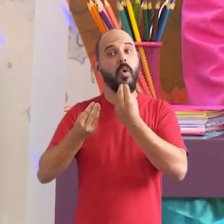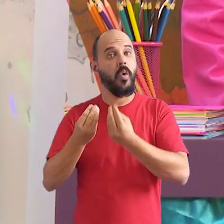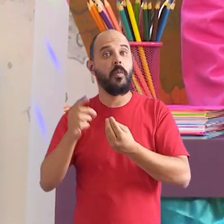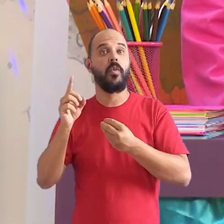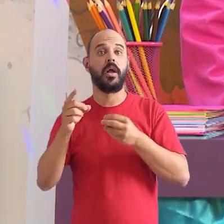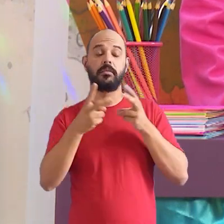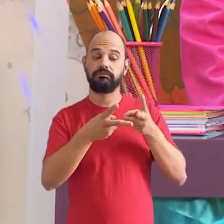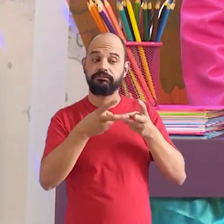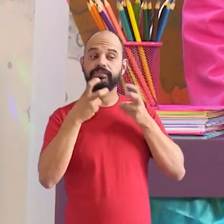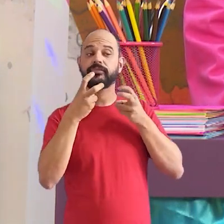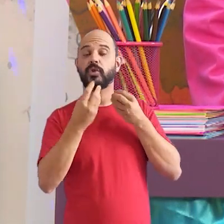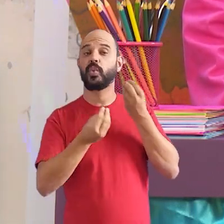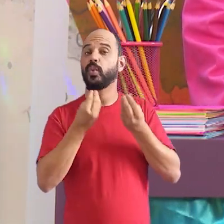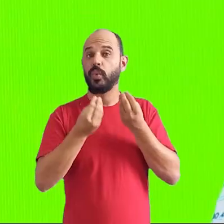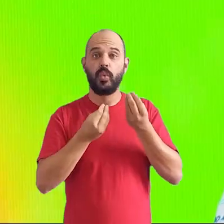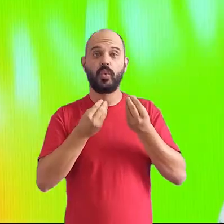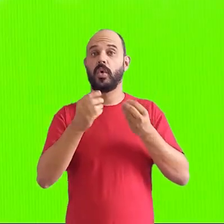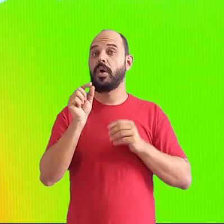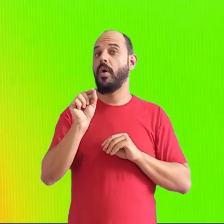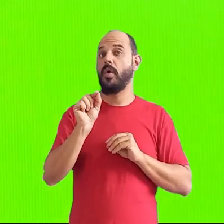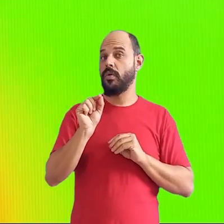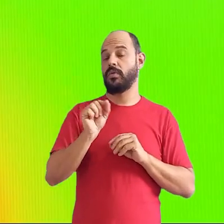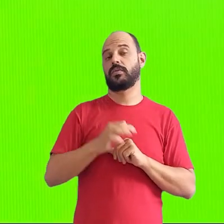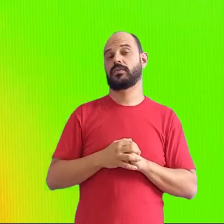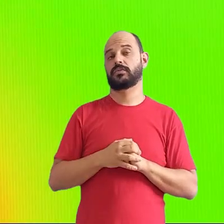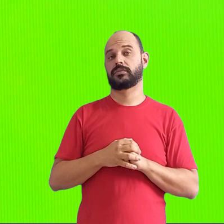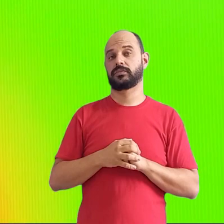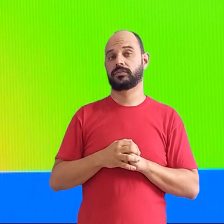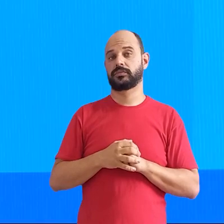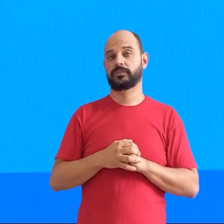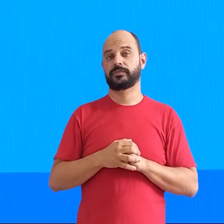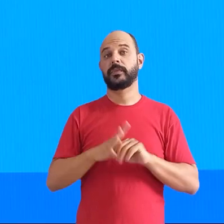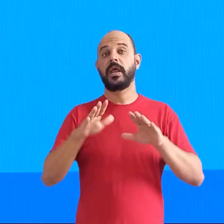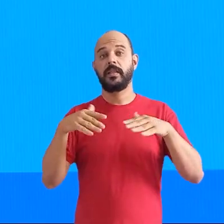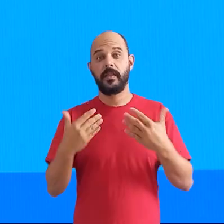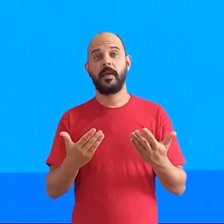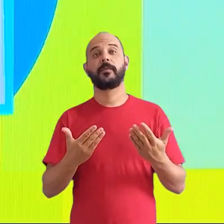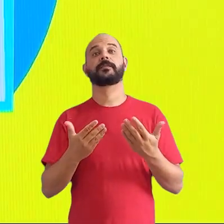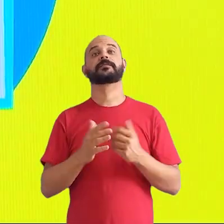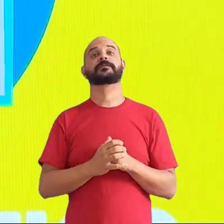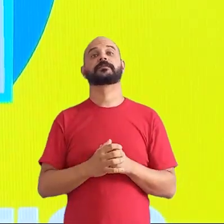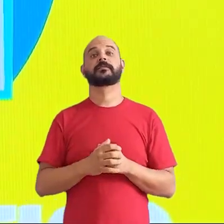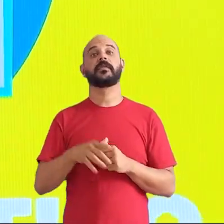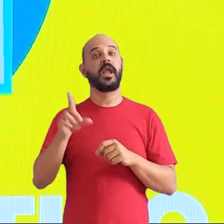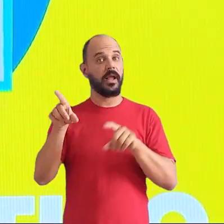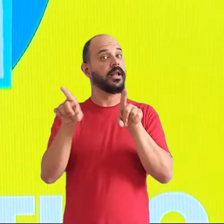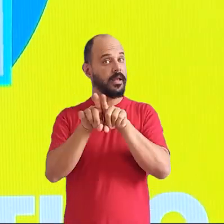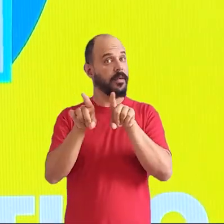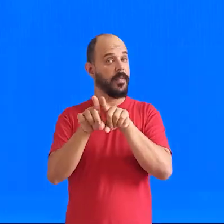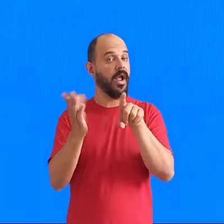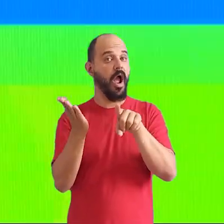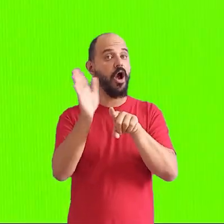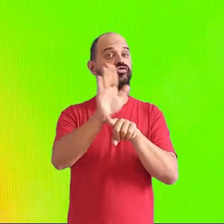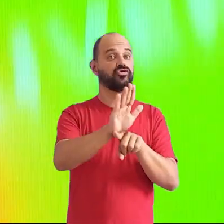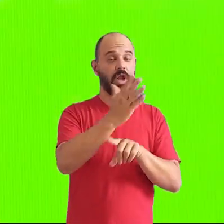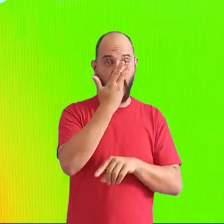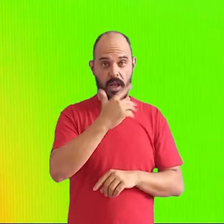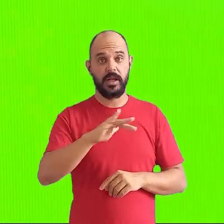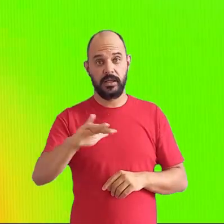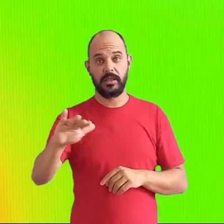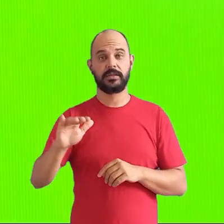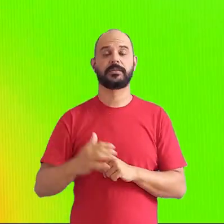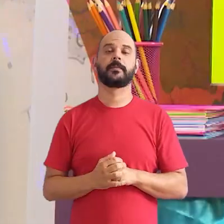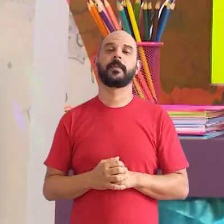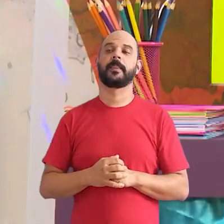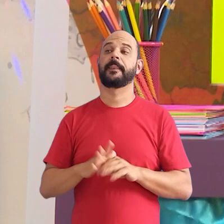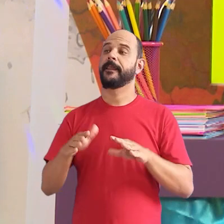a que ele precisa olhar, como ele tem que examinar as crianças. Aí ele também pode ajudar as